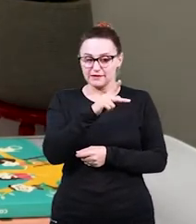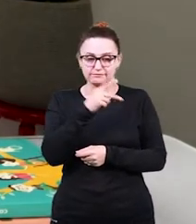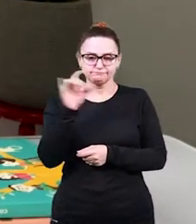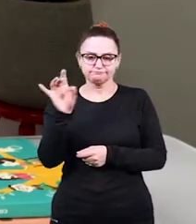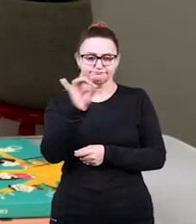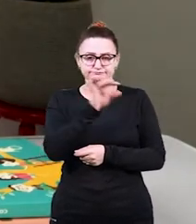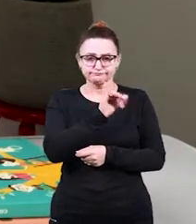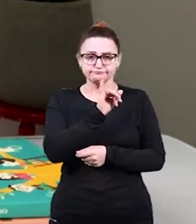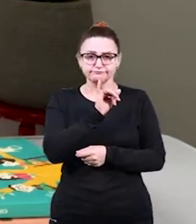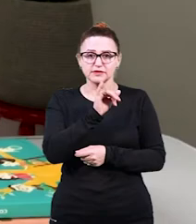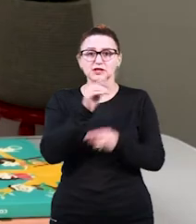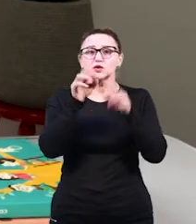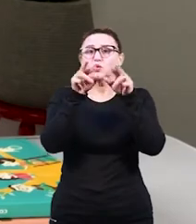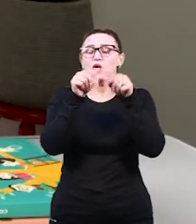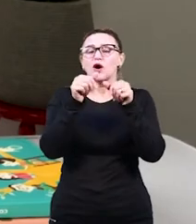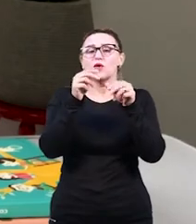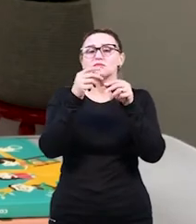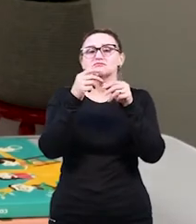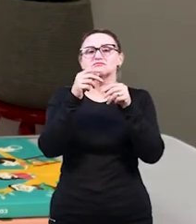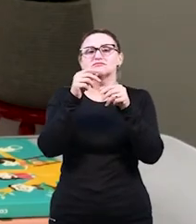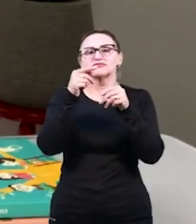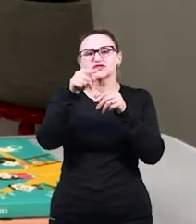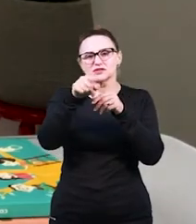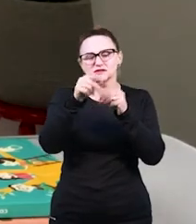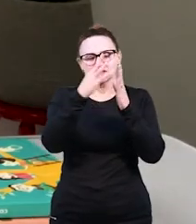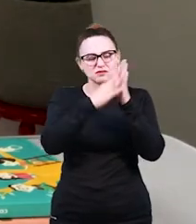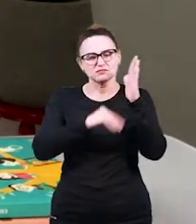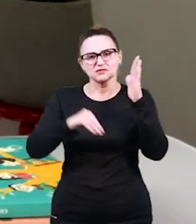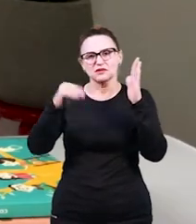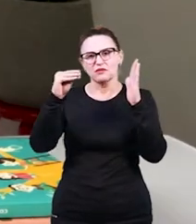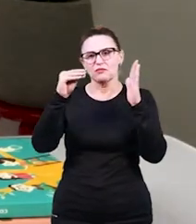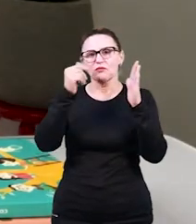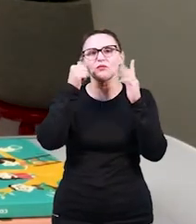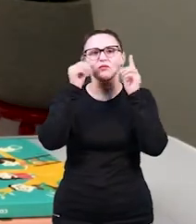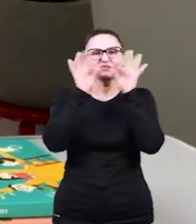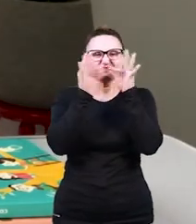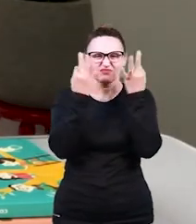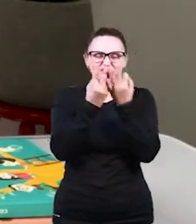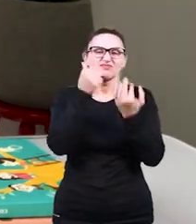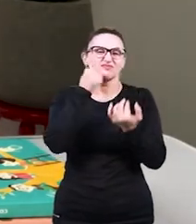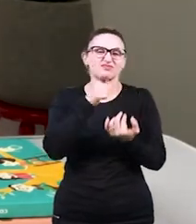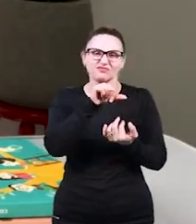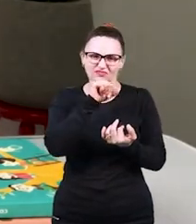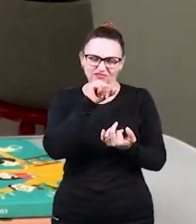pais. Então, a gente tem uma série de histórias que são contadas, né,